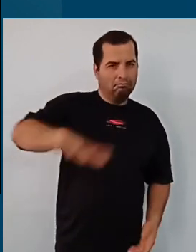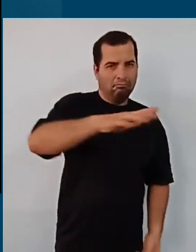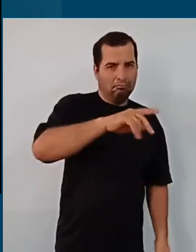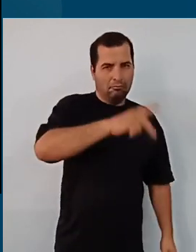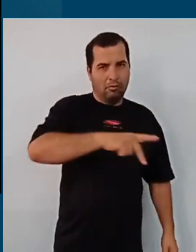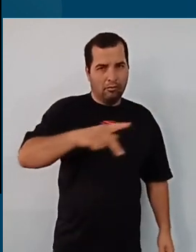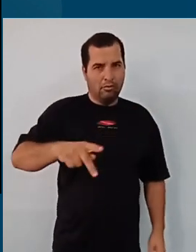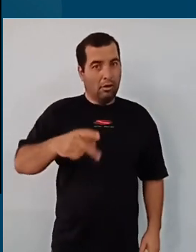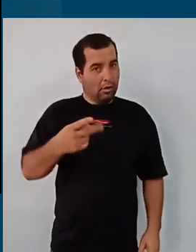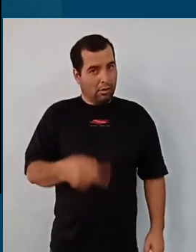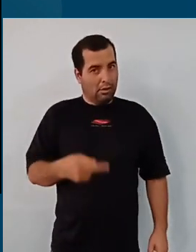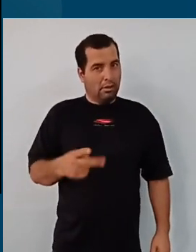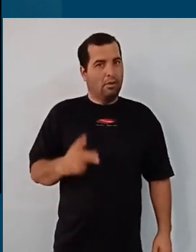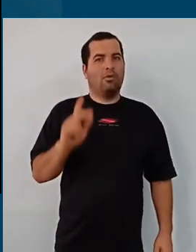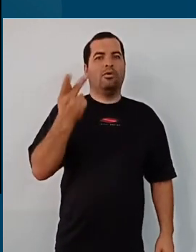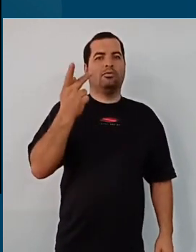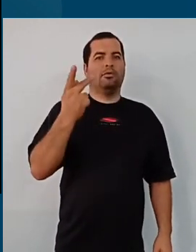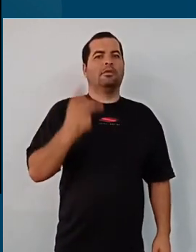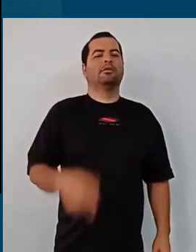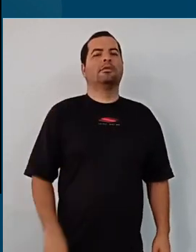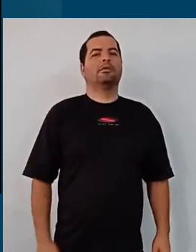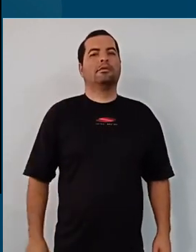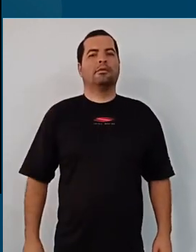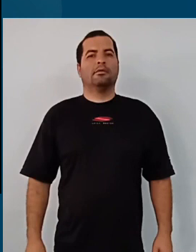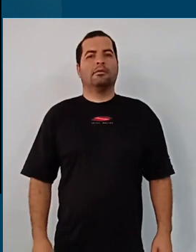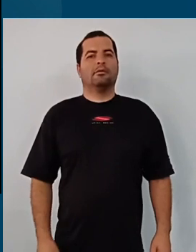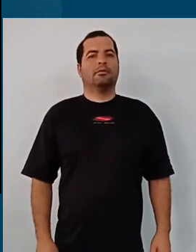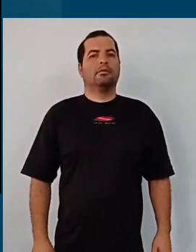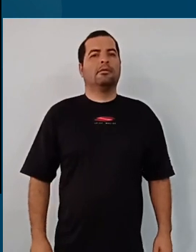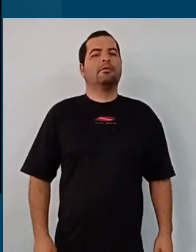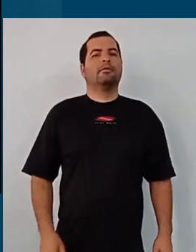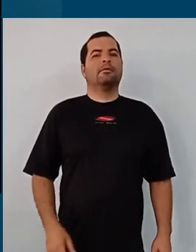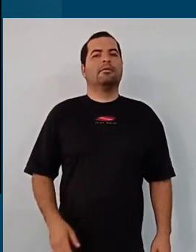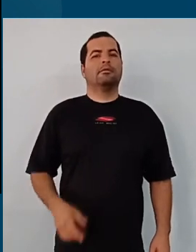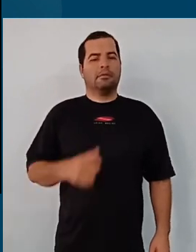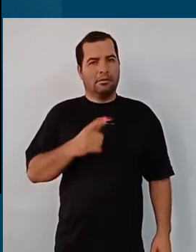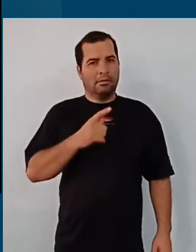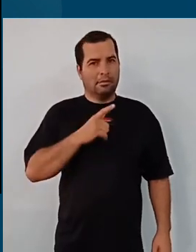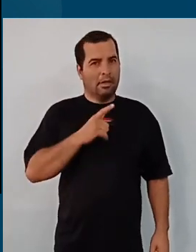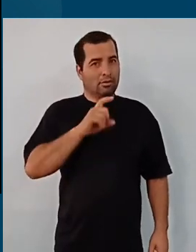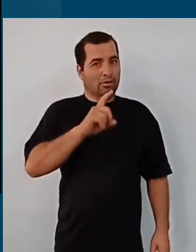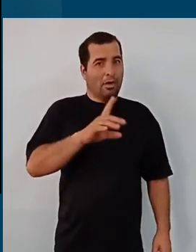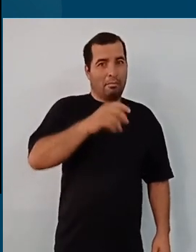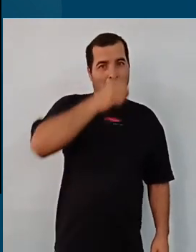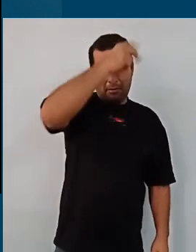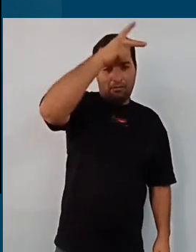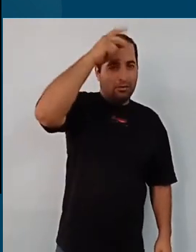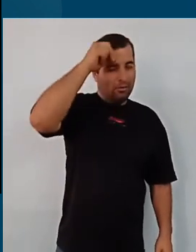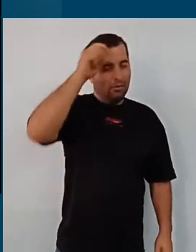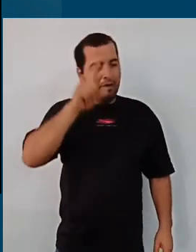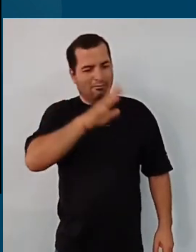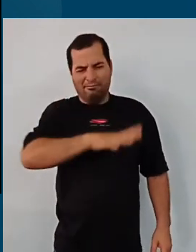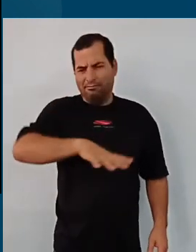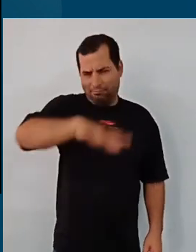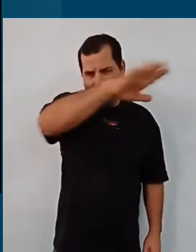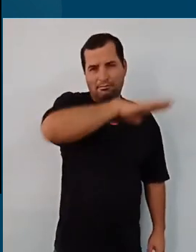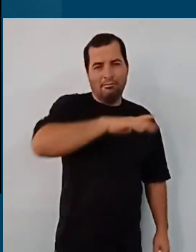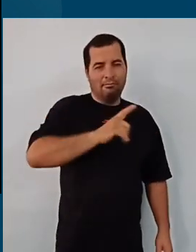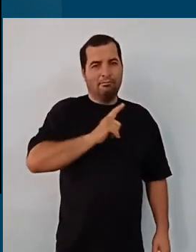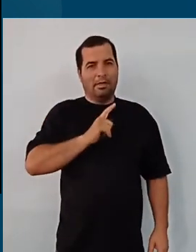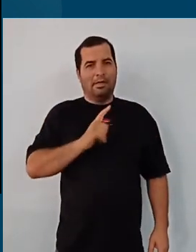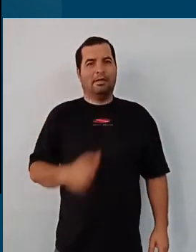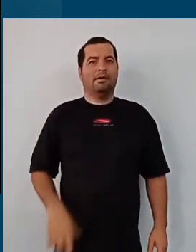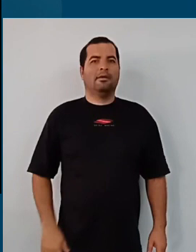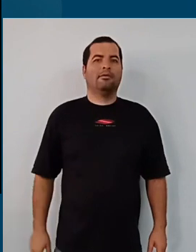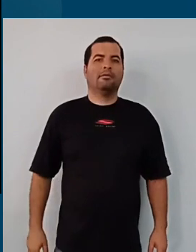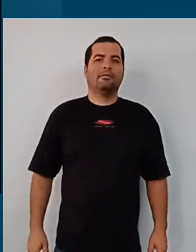professores dessa região, né? Pelo visto, são mais do que uma prefeitura envolvida nesse nosso